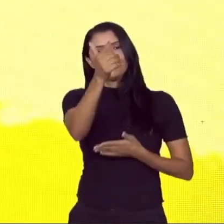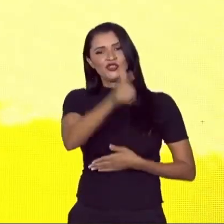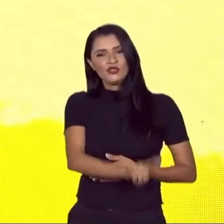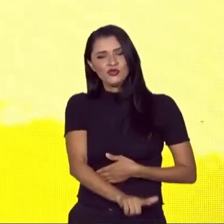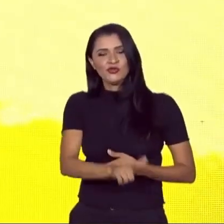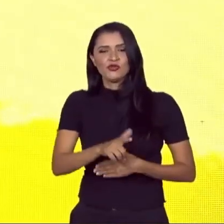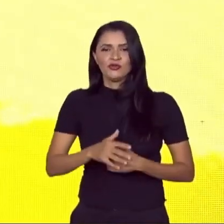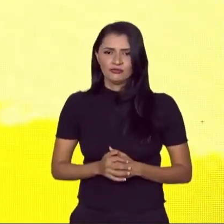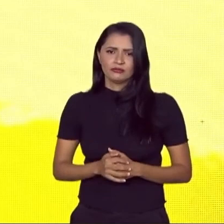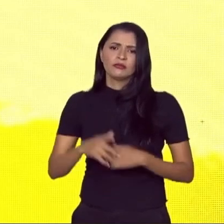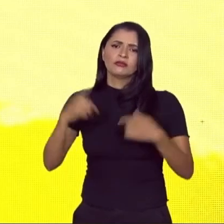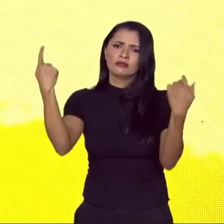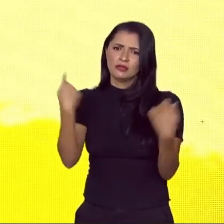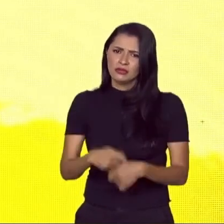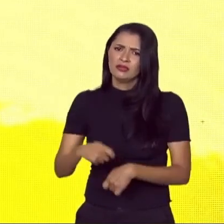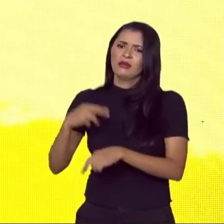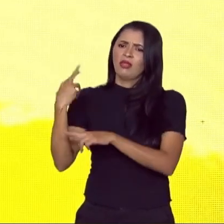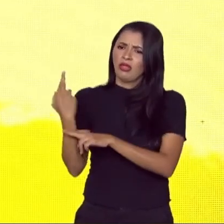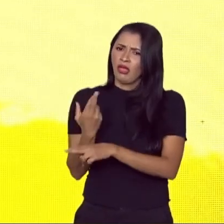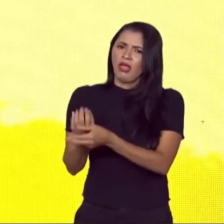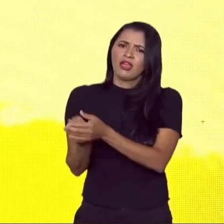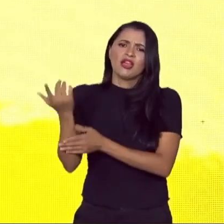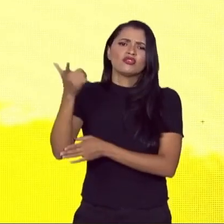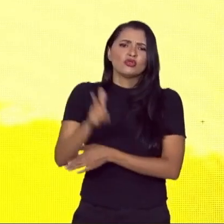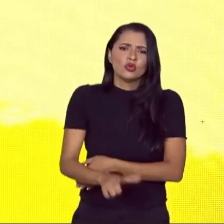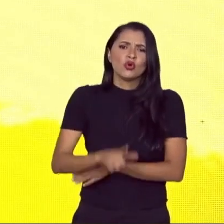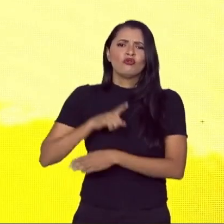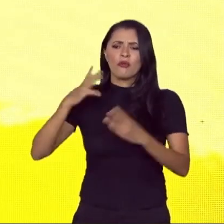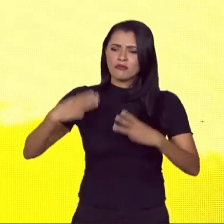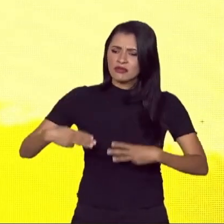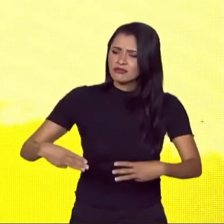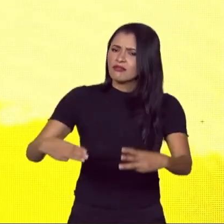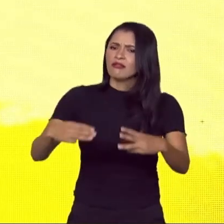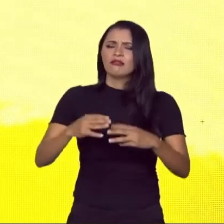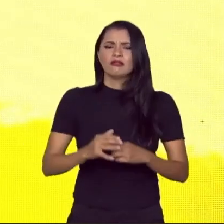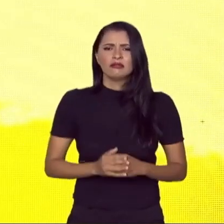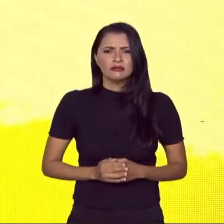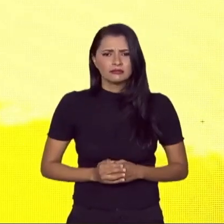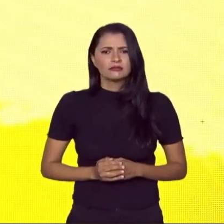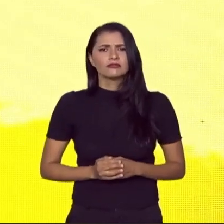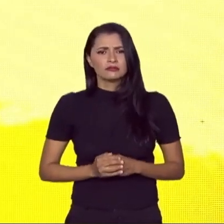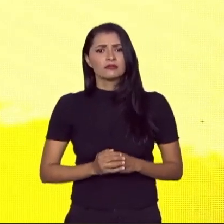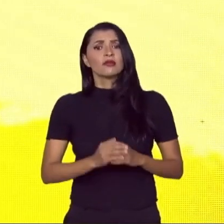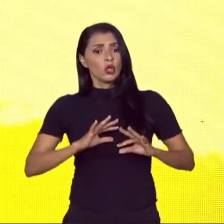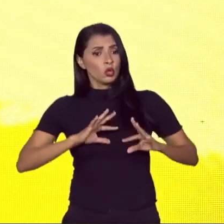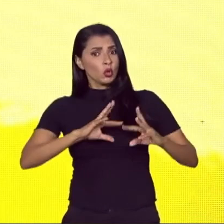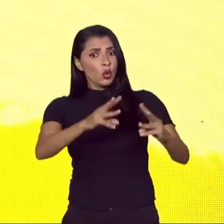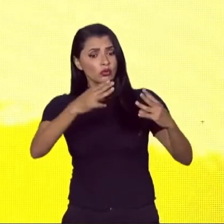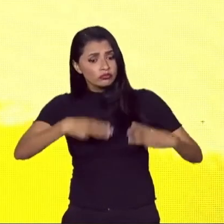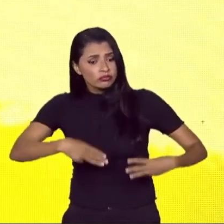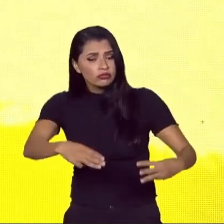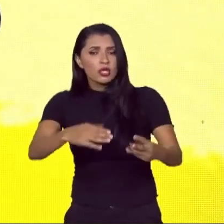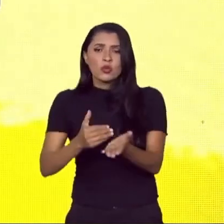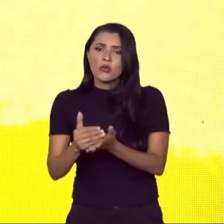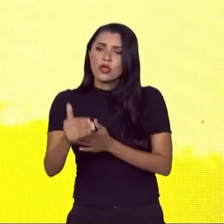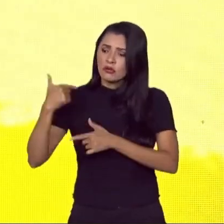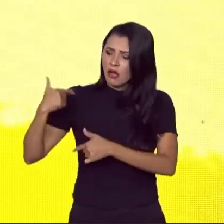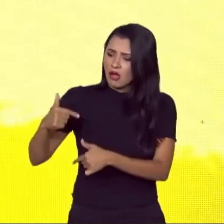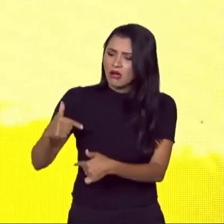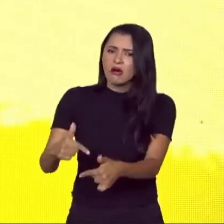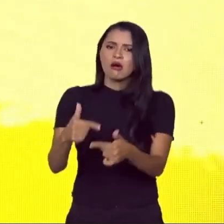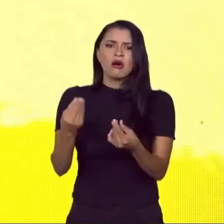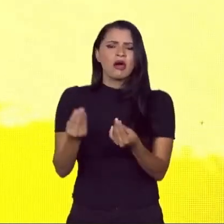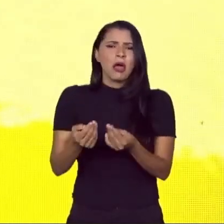Nós tivemos que reconstruir ministérios. E todos os ministérios começaram a trabalhar